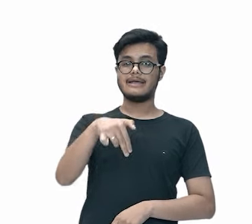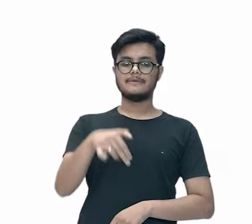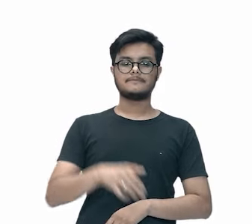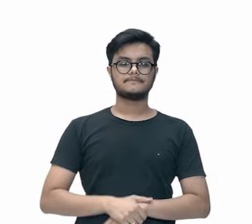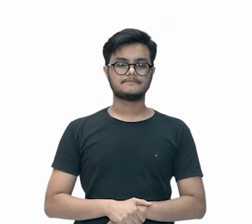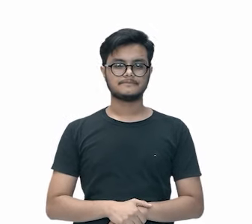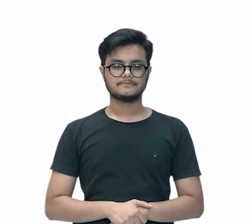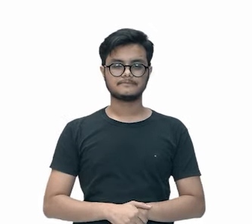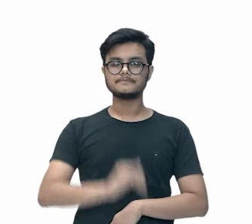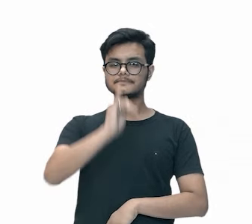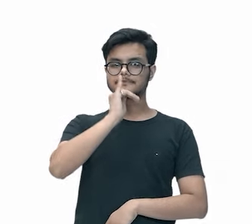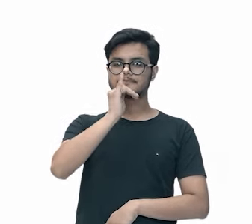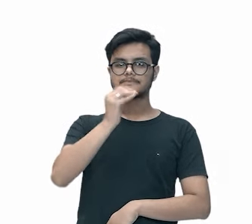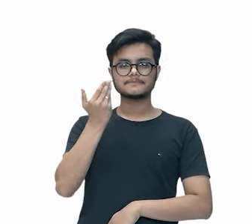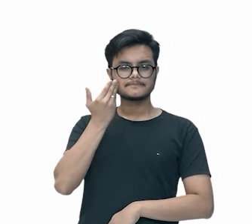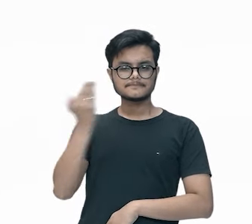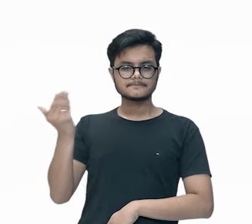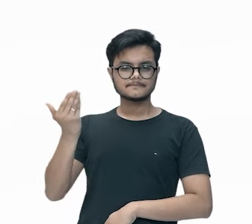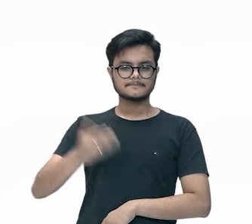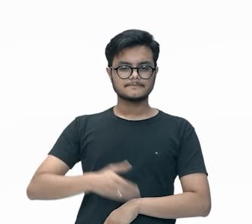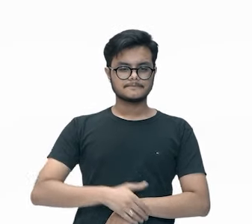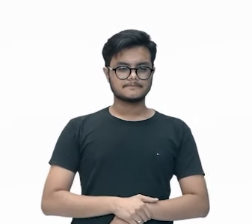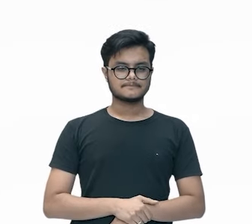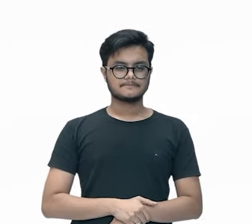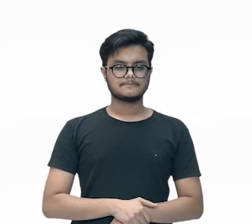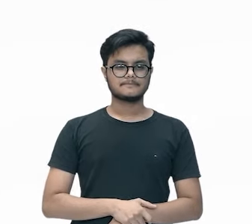marcar para vocês para a gente não ter dúvidas, tá?